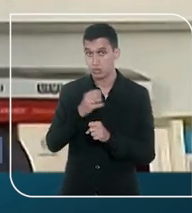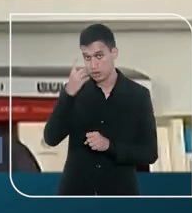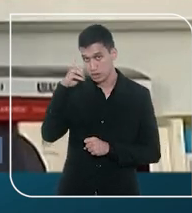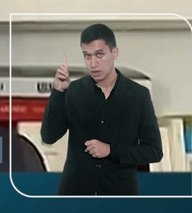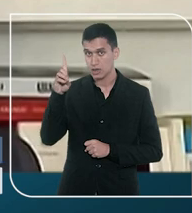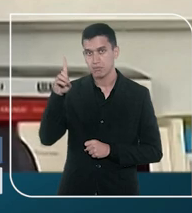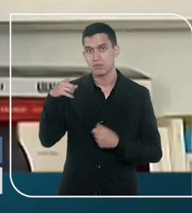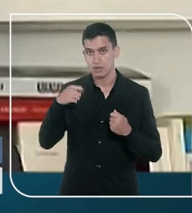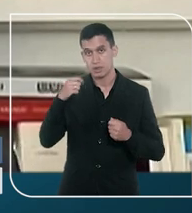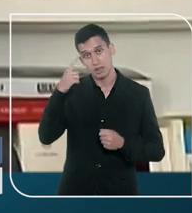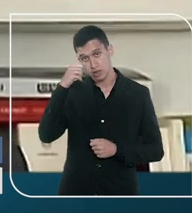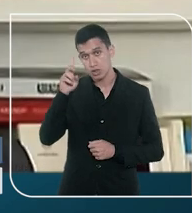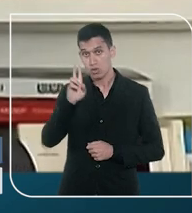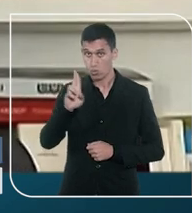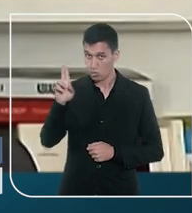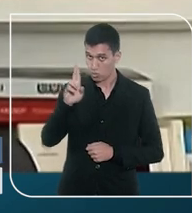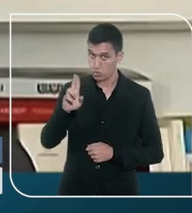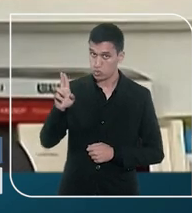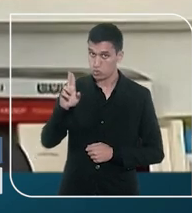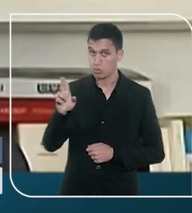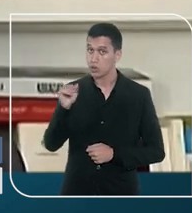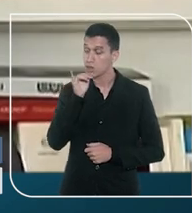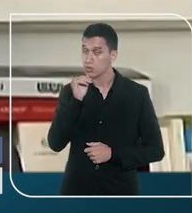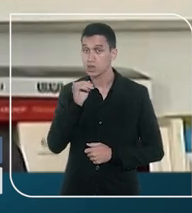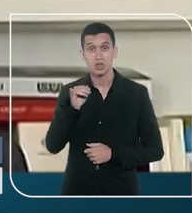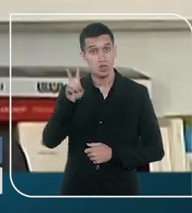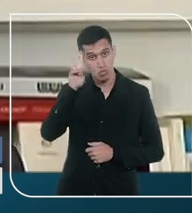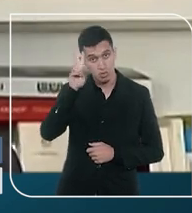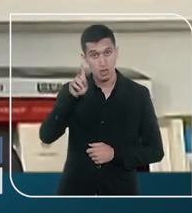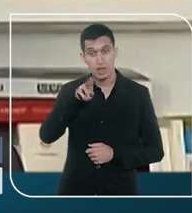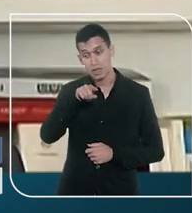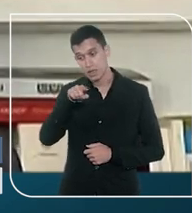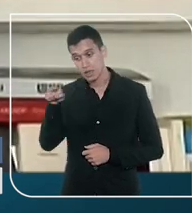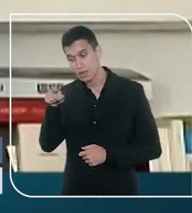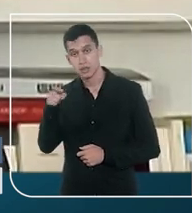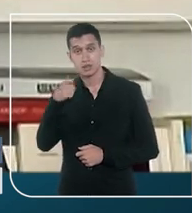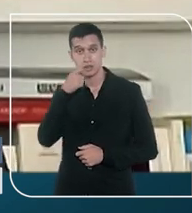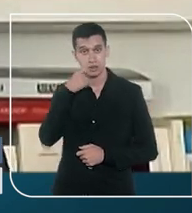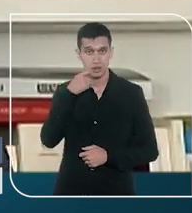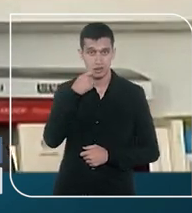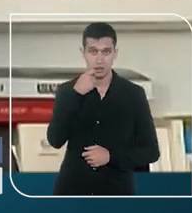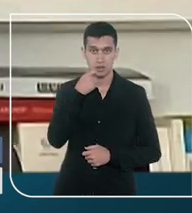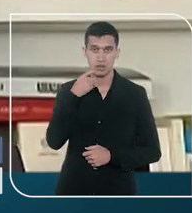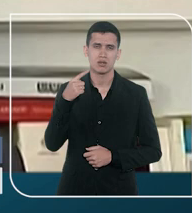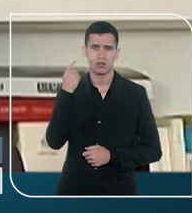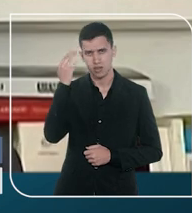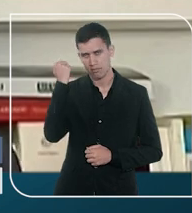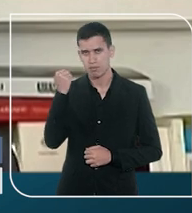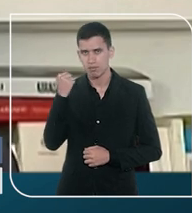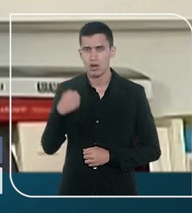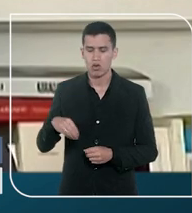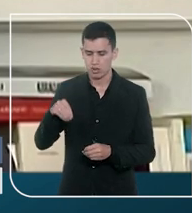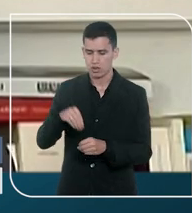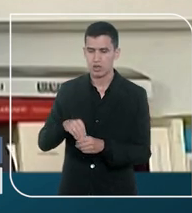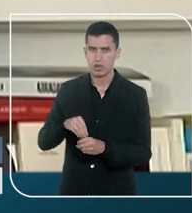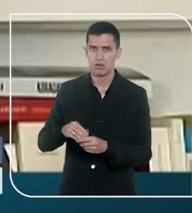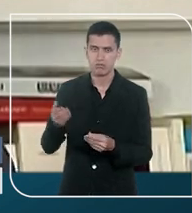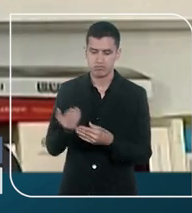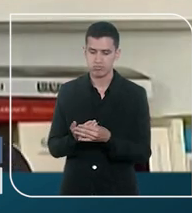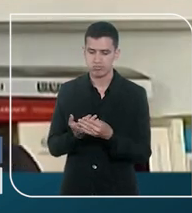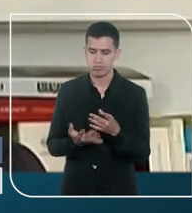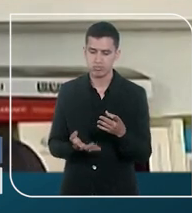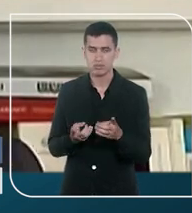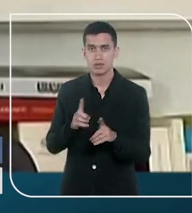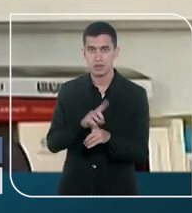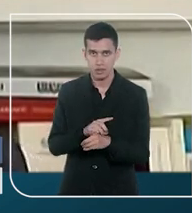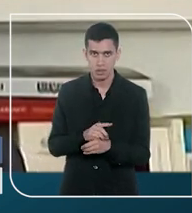dias úteis, né? Diferentemente dos prazos de direito material. E a gente sabe que para a interposição do recurso de embargos de divergência em